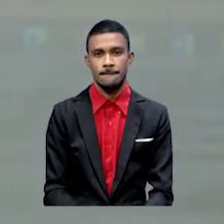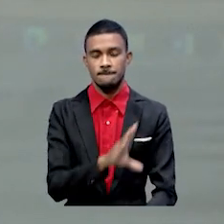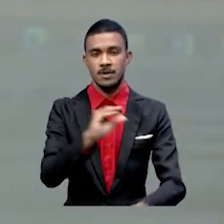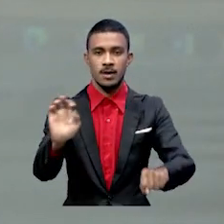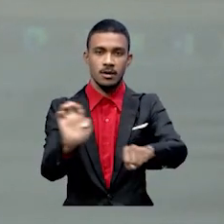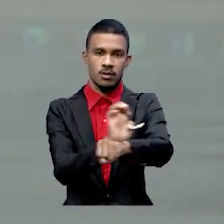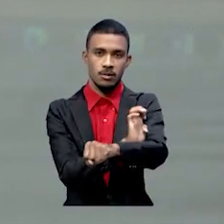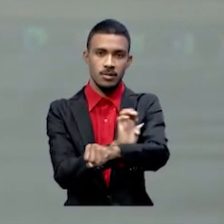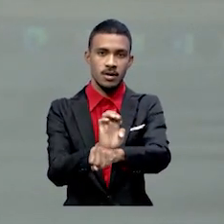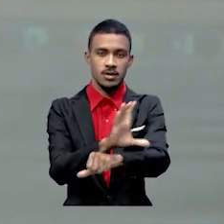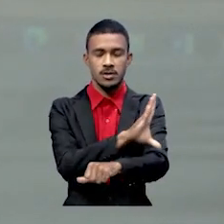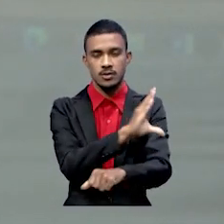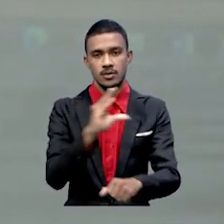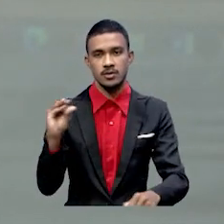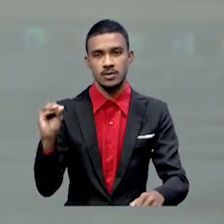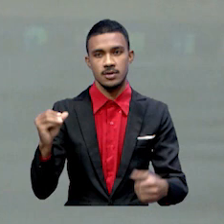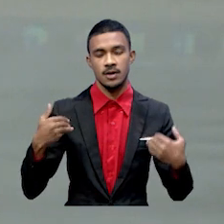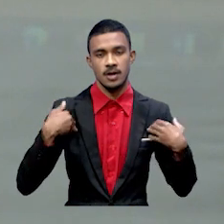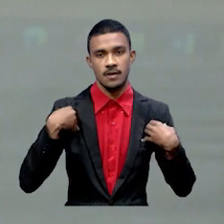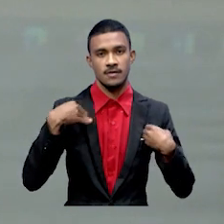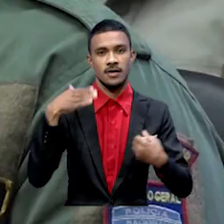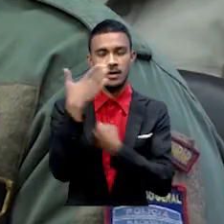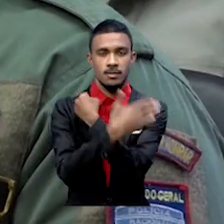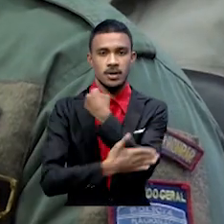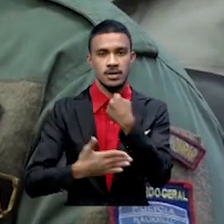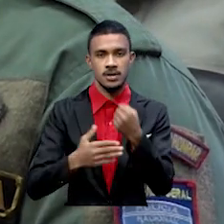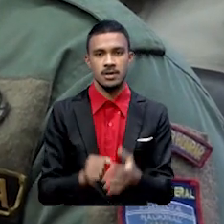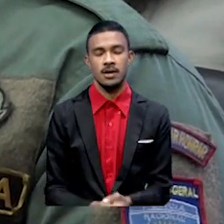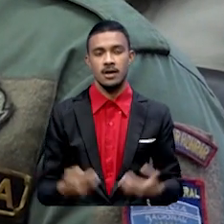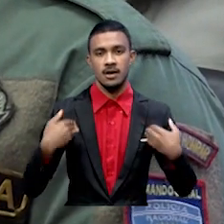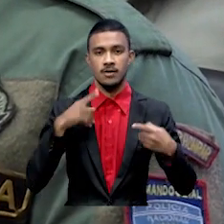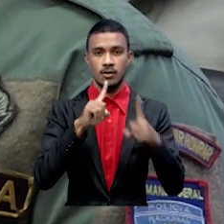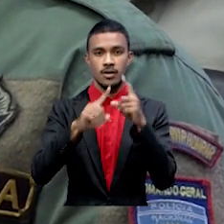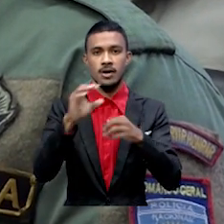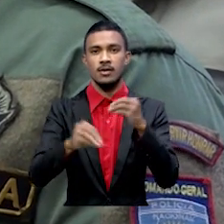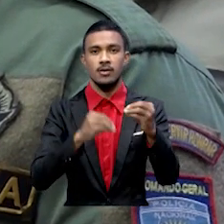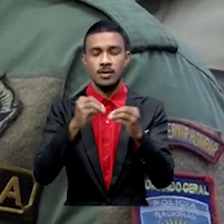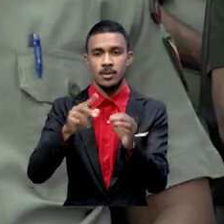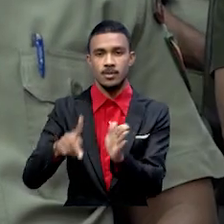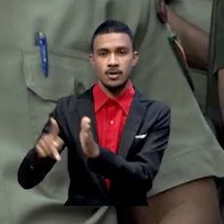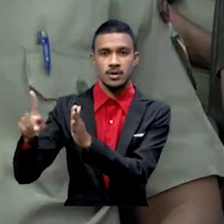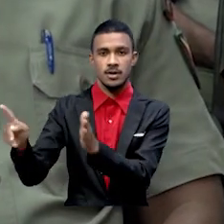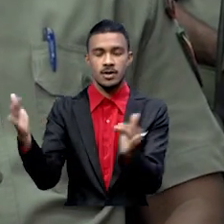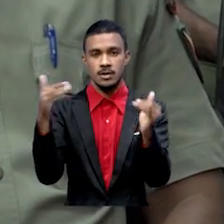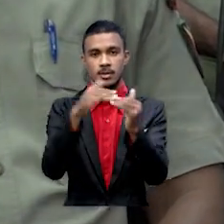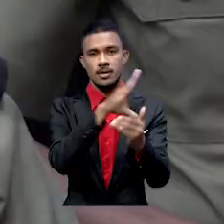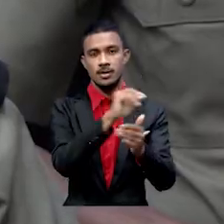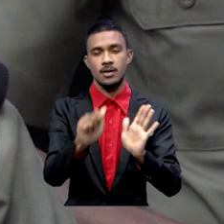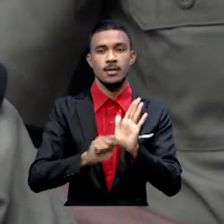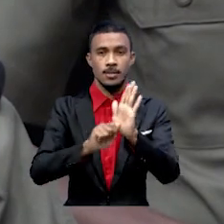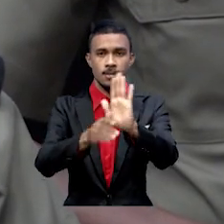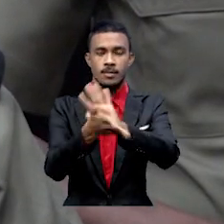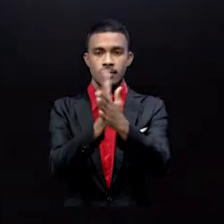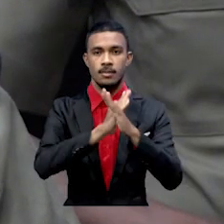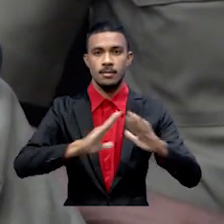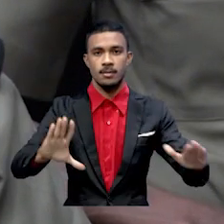económicas nos e entre países. Além de colher quando o processo de reconciliação não nos promove paz,